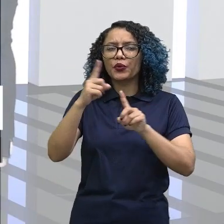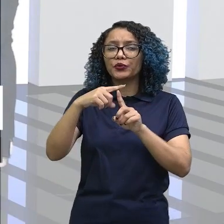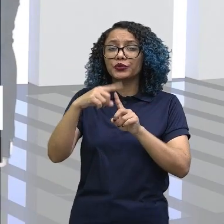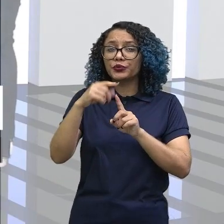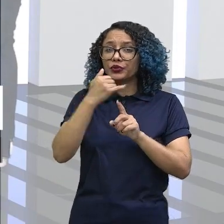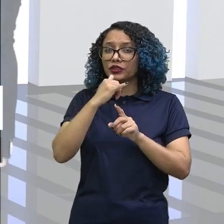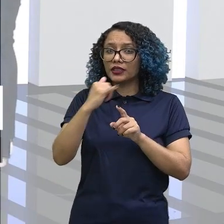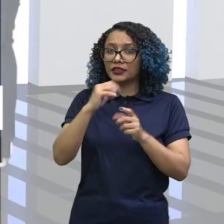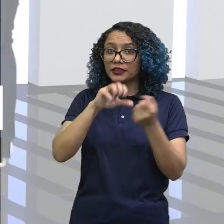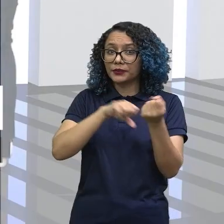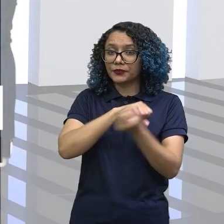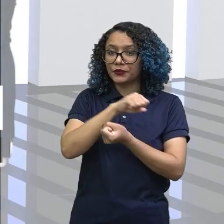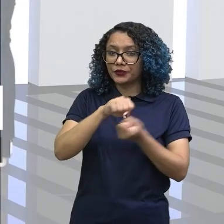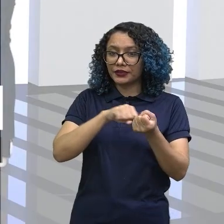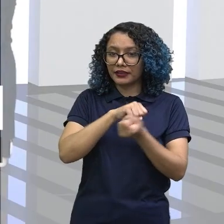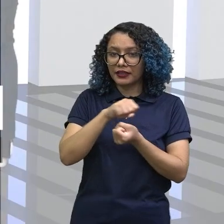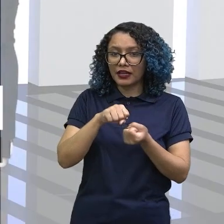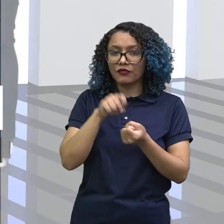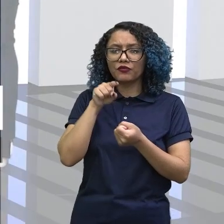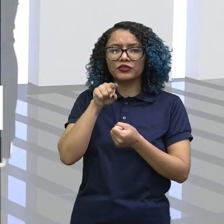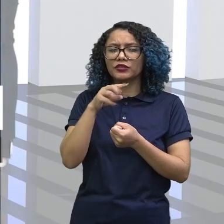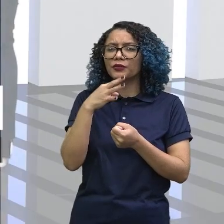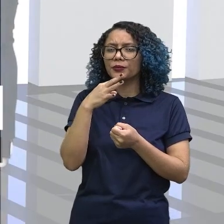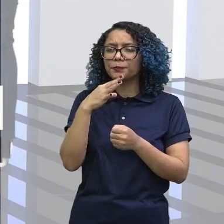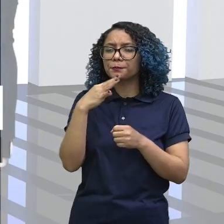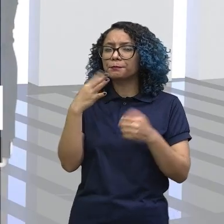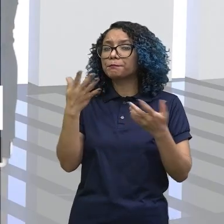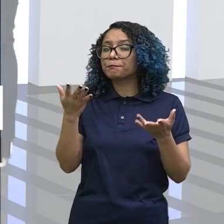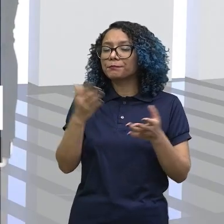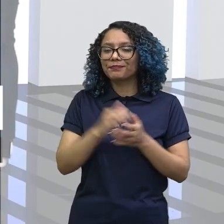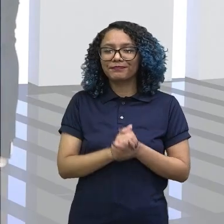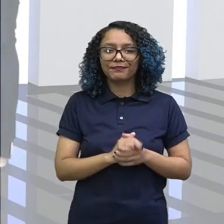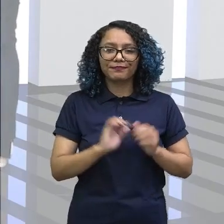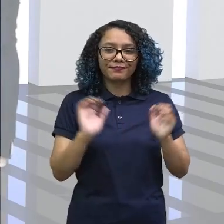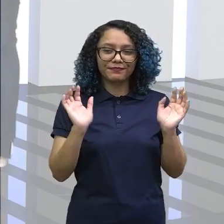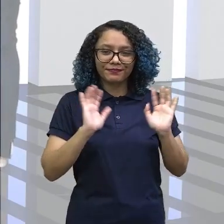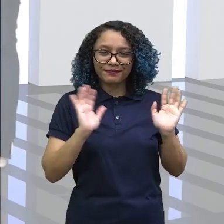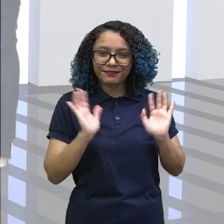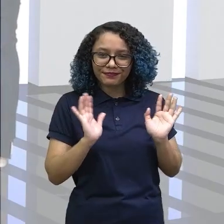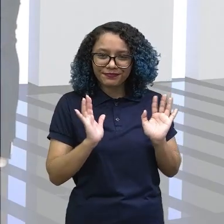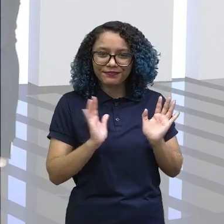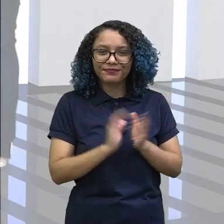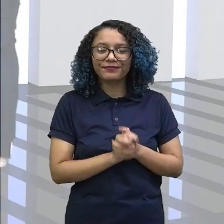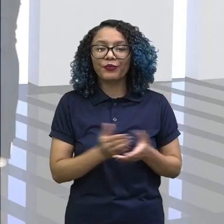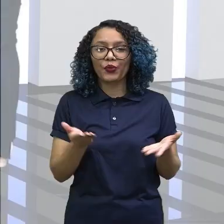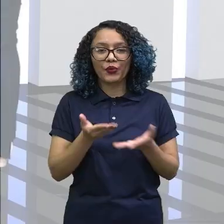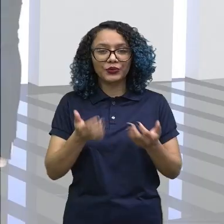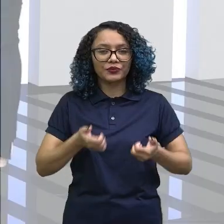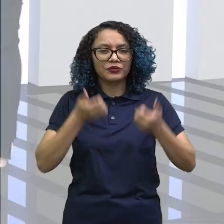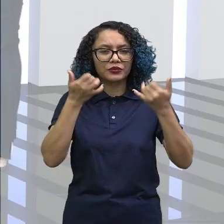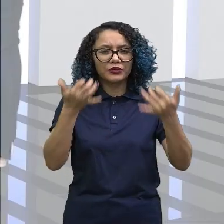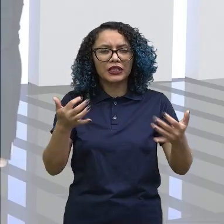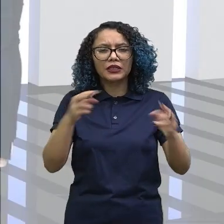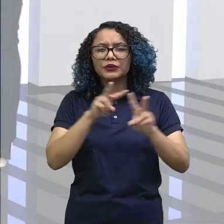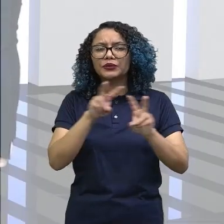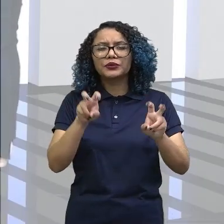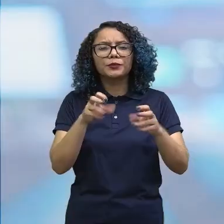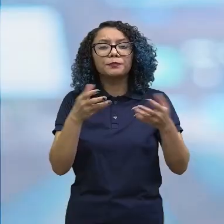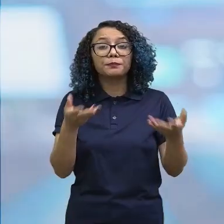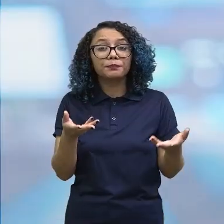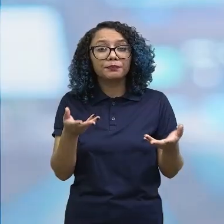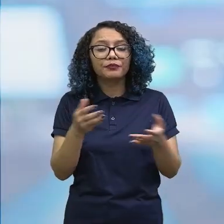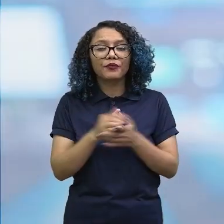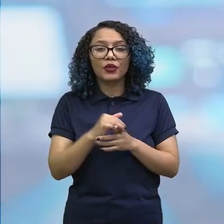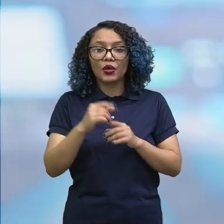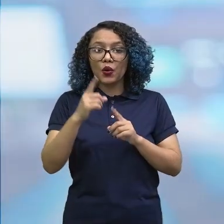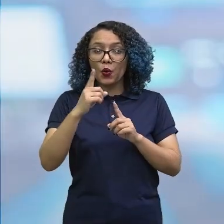energias sustentáveis que a senhora conhece. Olá, alunos! Hoje vou falar de